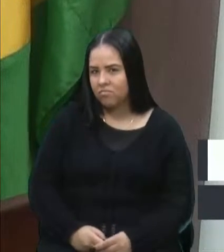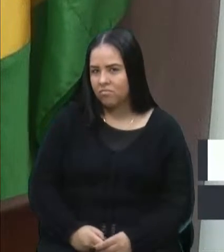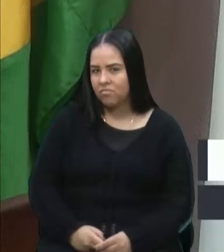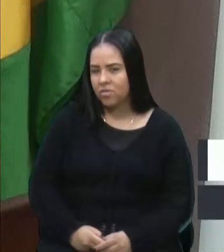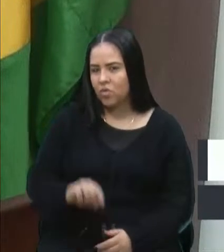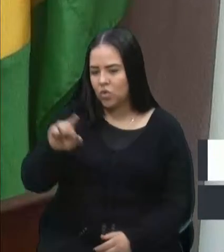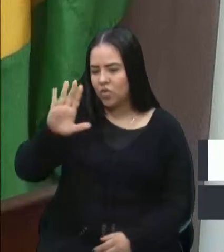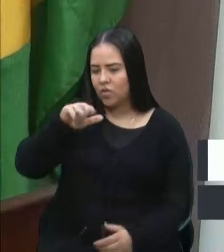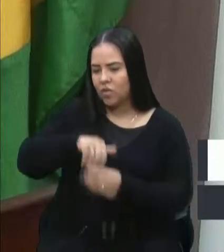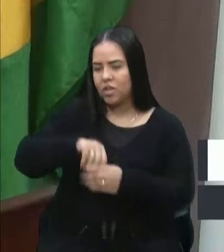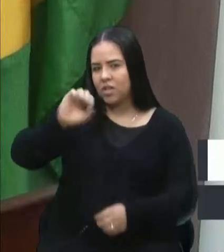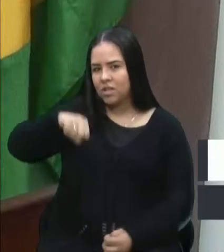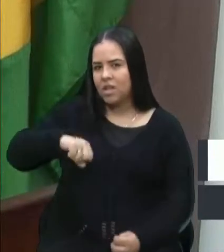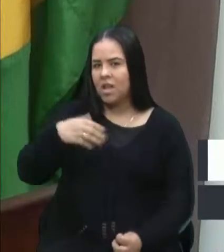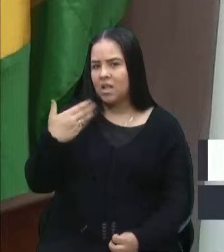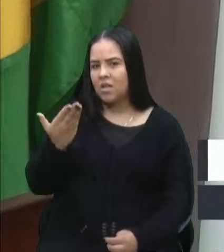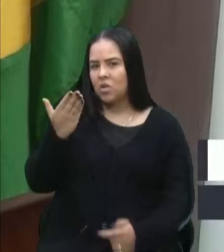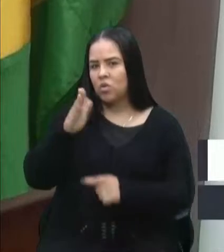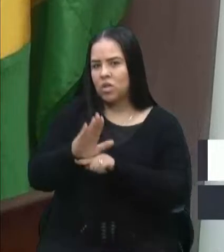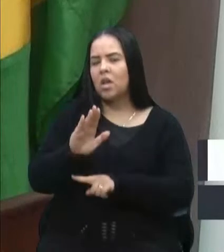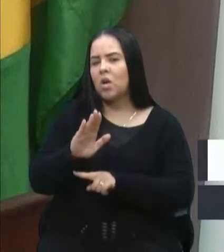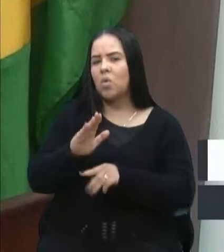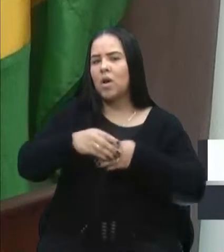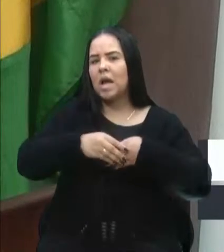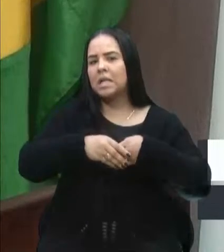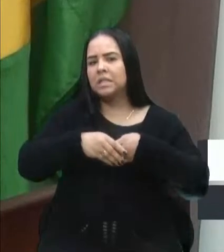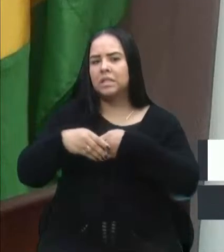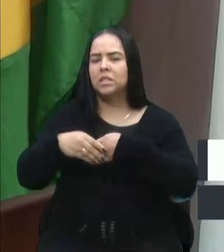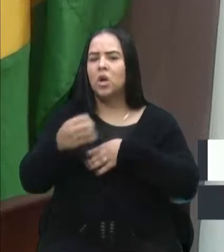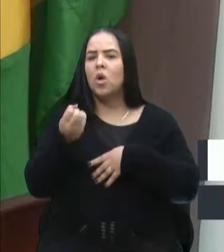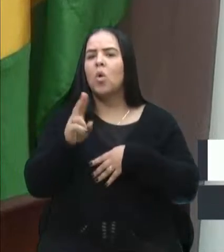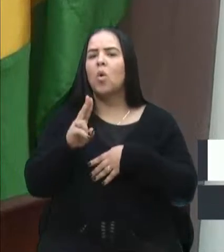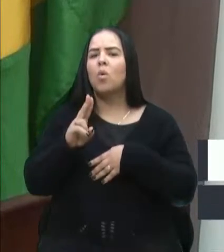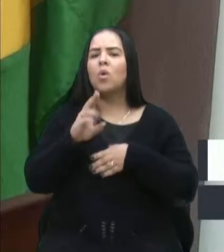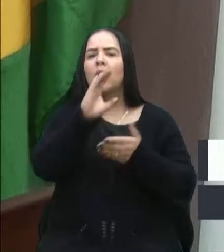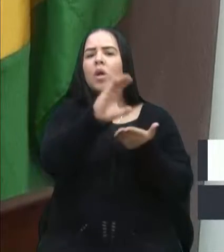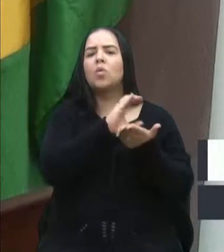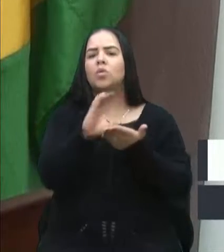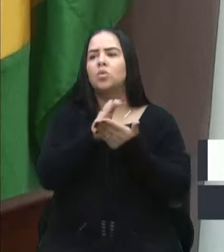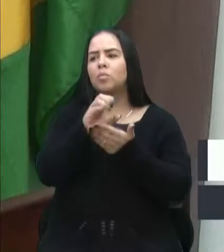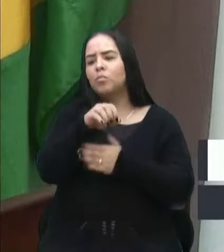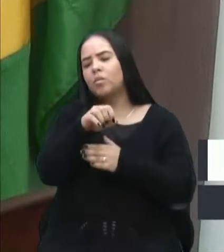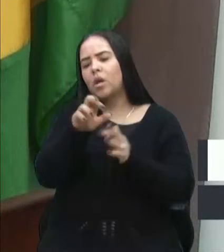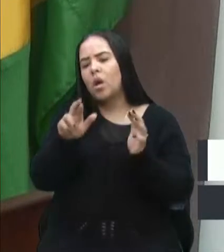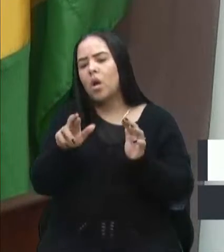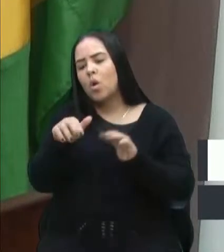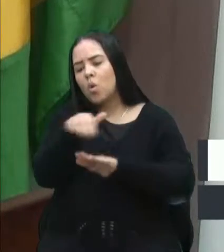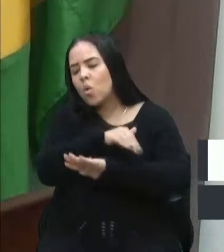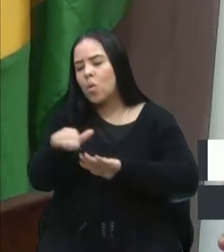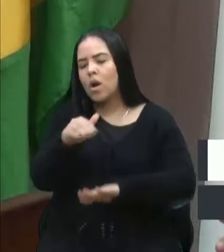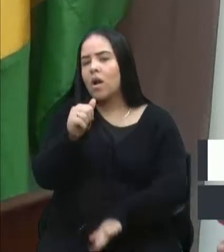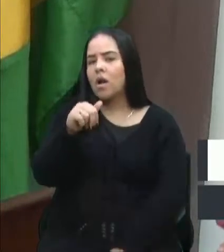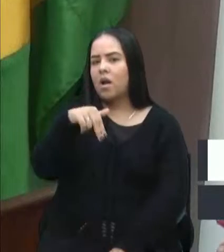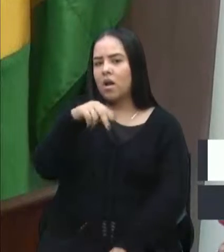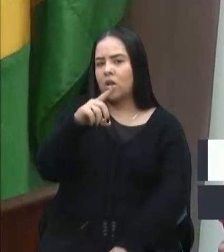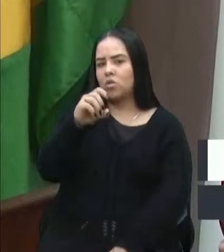da obra que vai beneficiar o Andreassa ou vai buscar recursos aqui para a Rua das Andorinhas? Não, não é